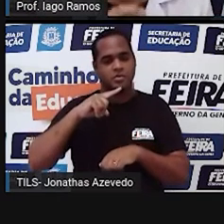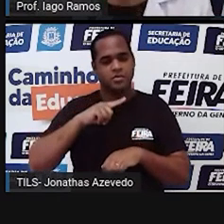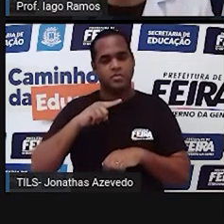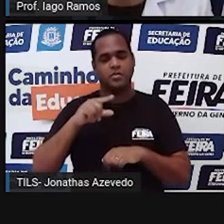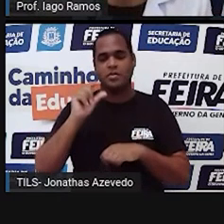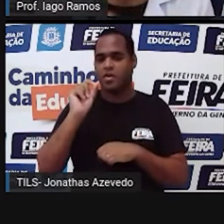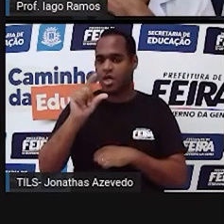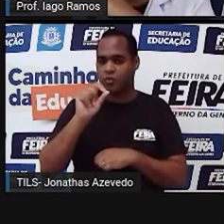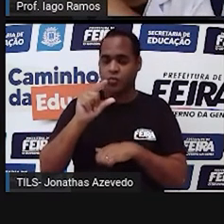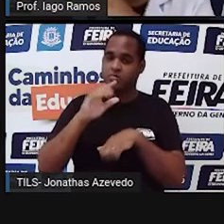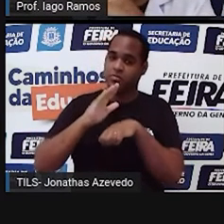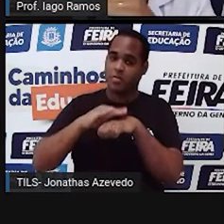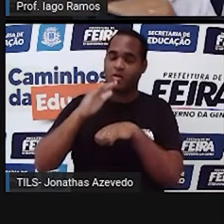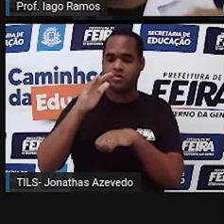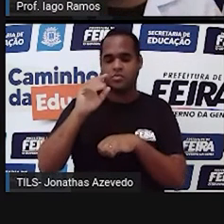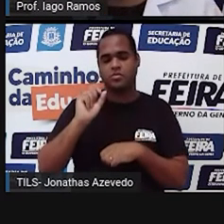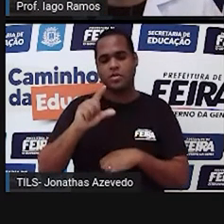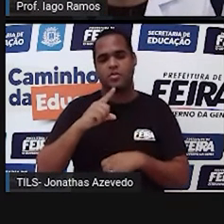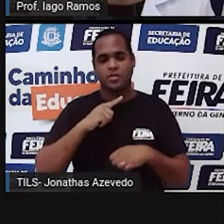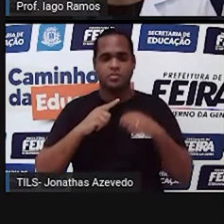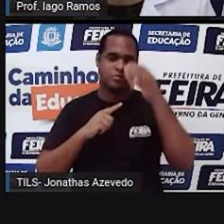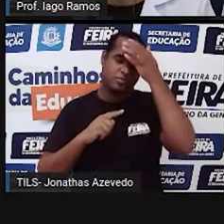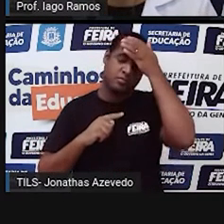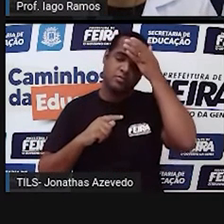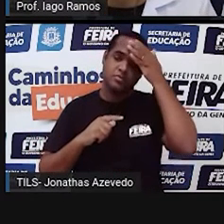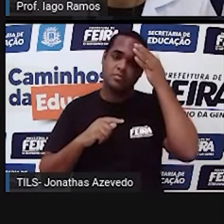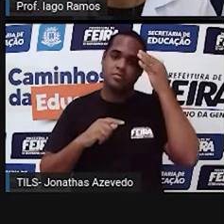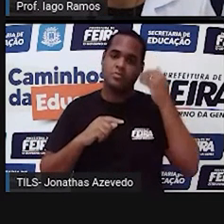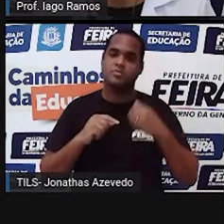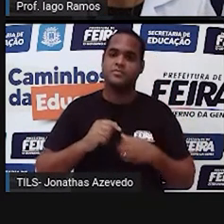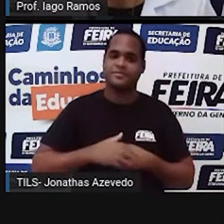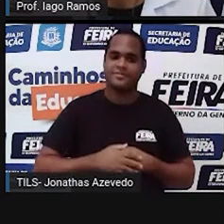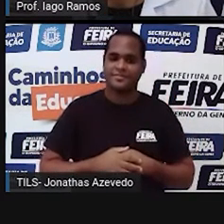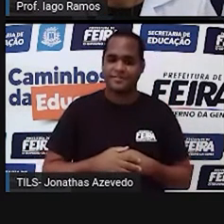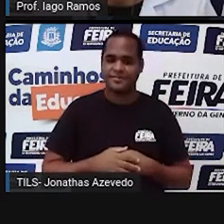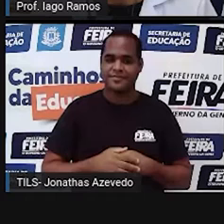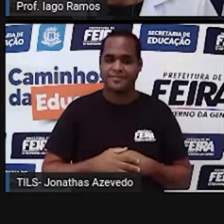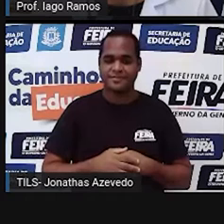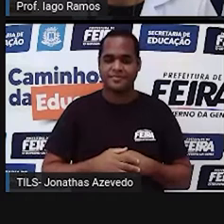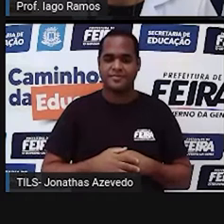pedaço ali é da parte azul. Então a gente já vai descartar a opção C, tá?